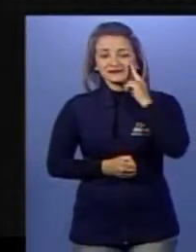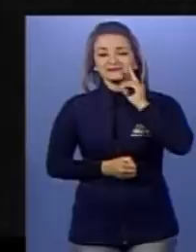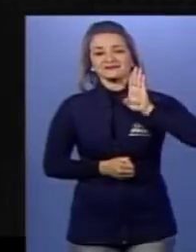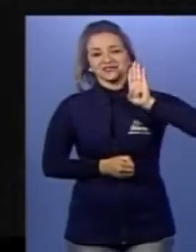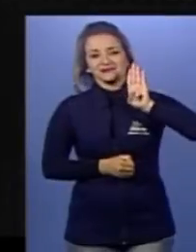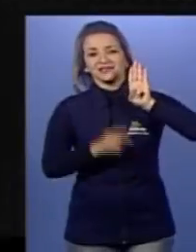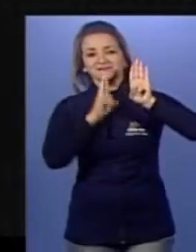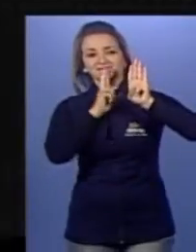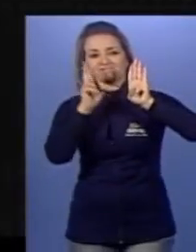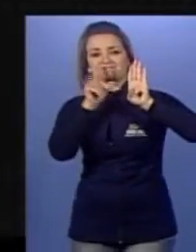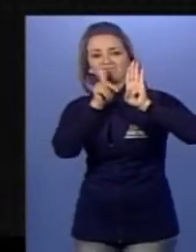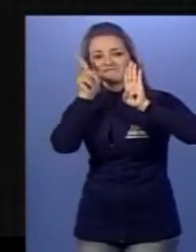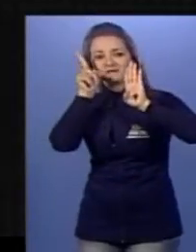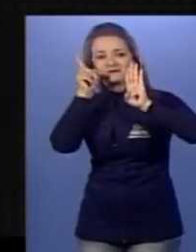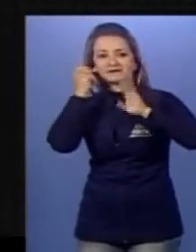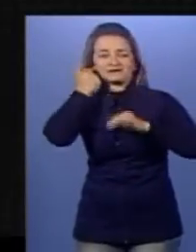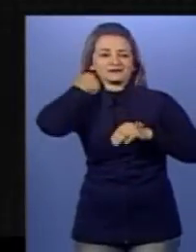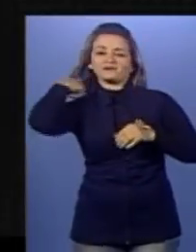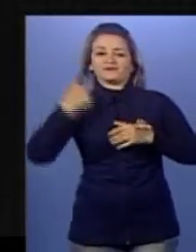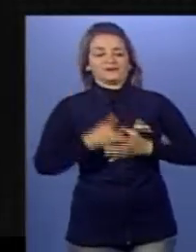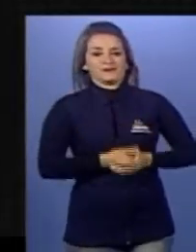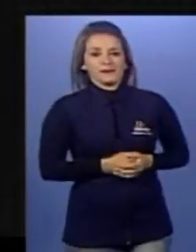é isso